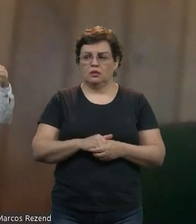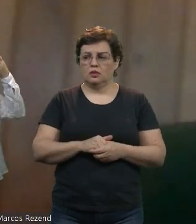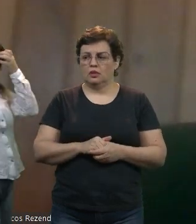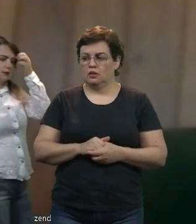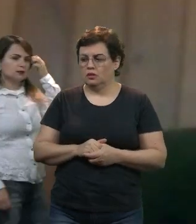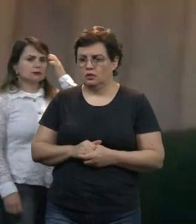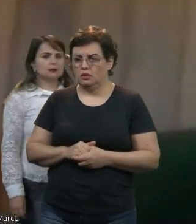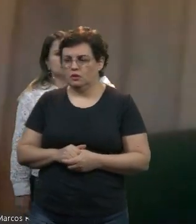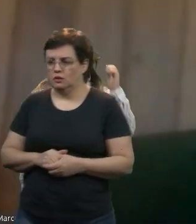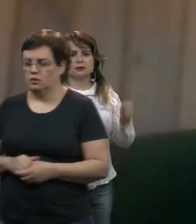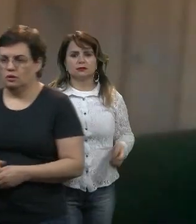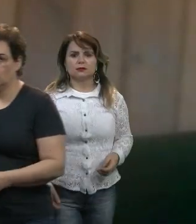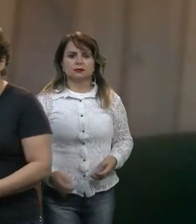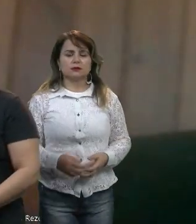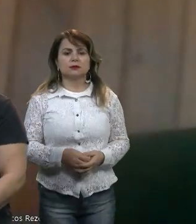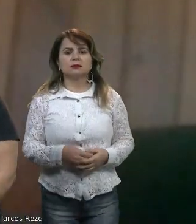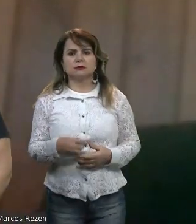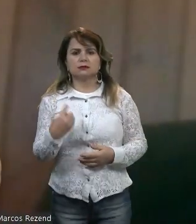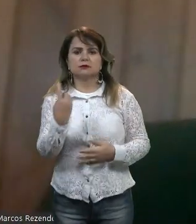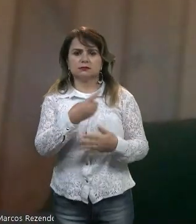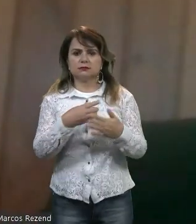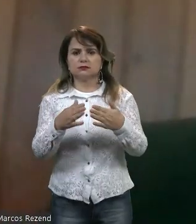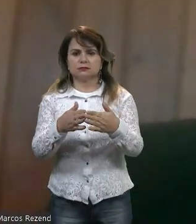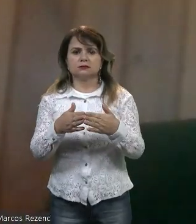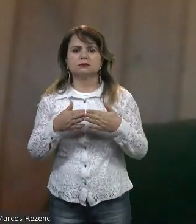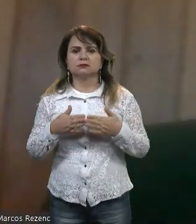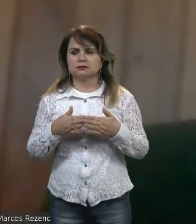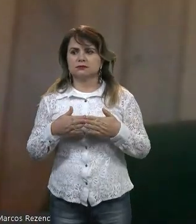legal, faremos a aquisição.